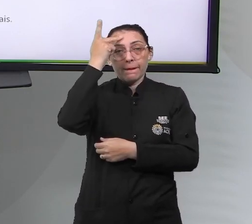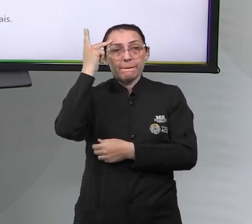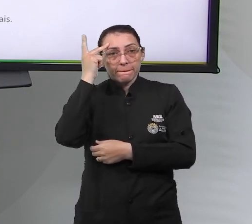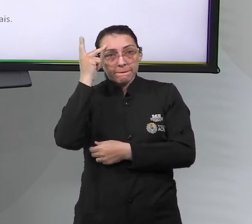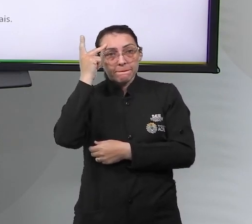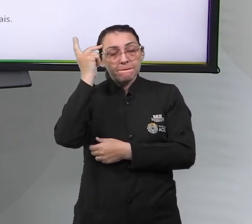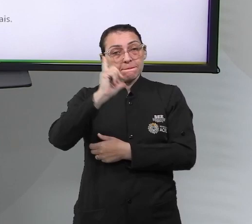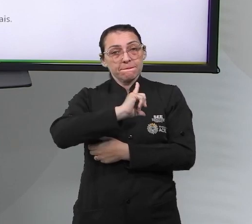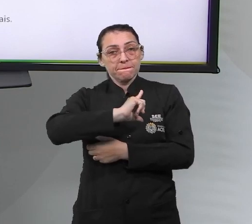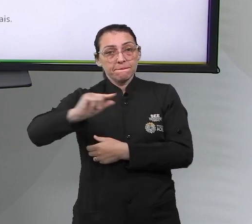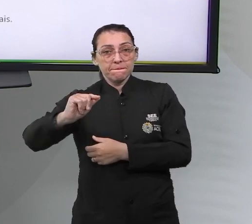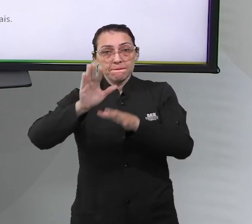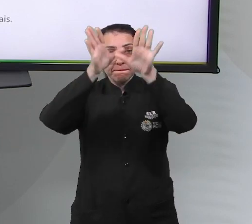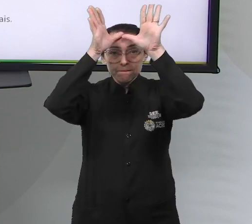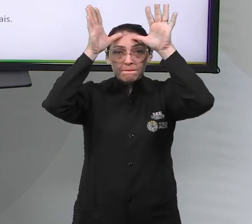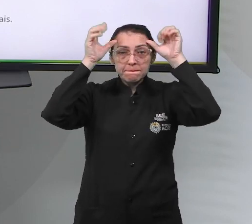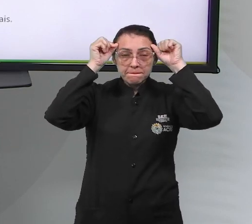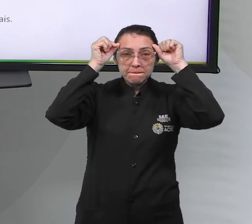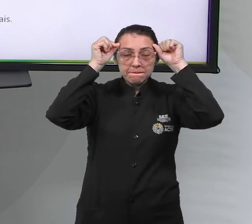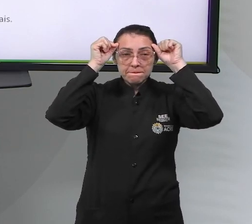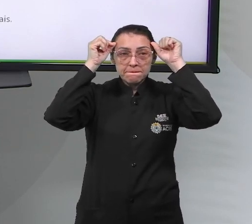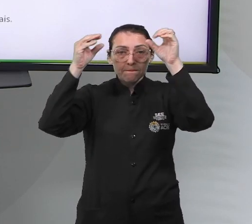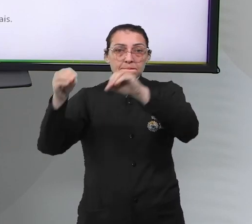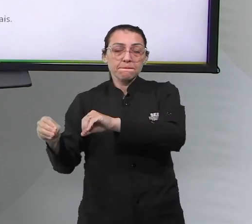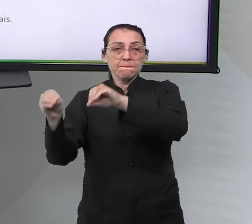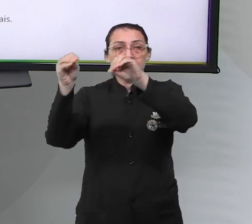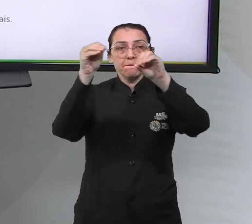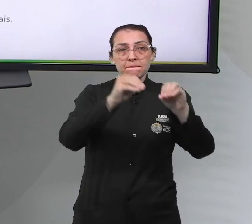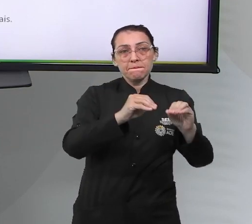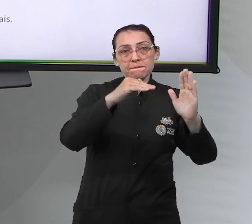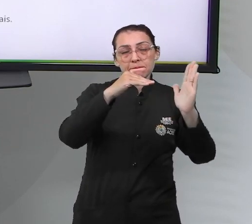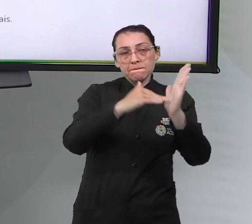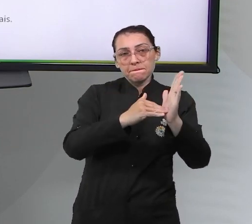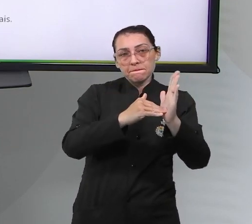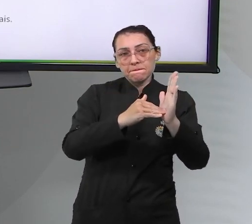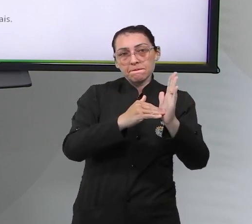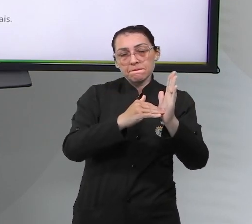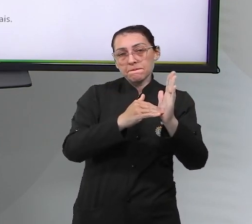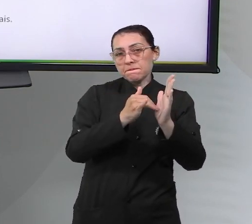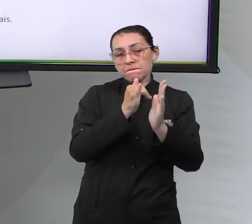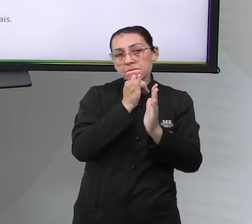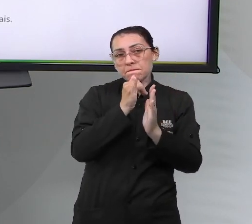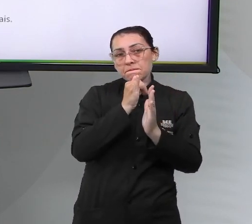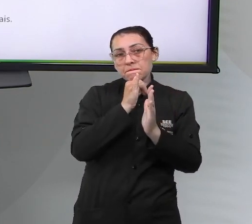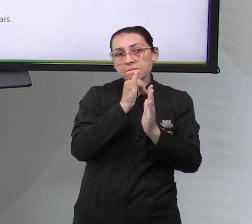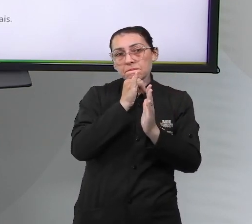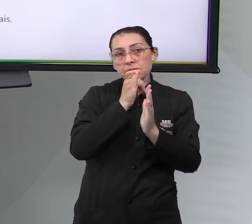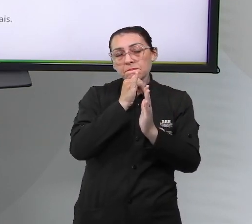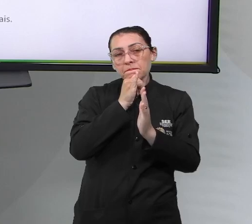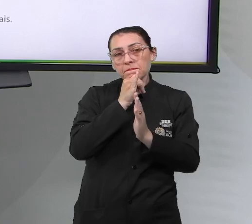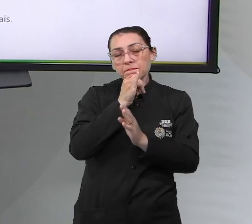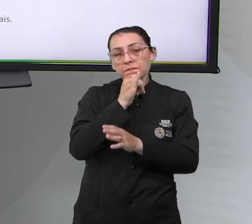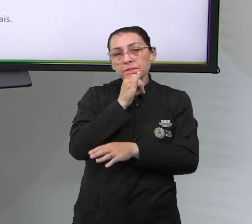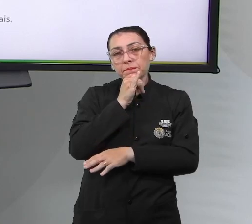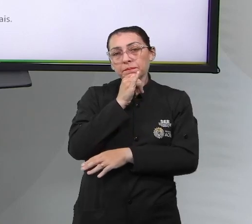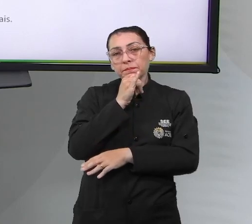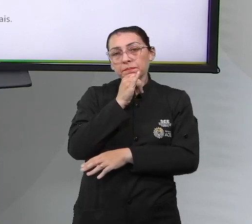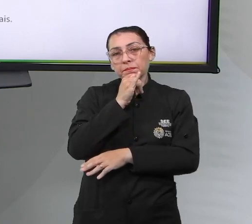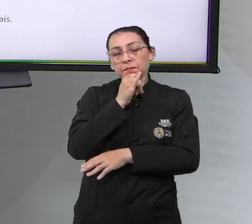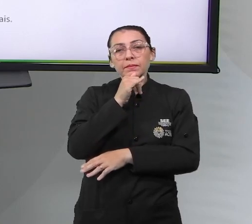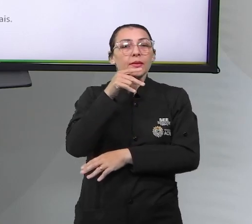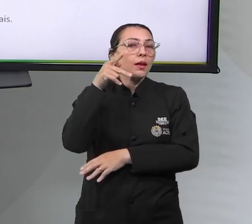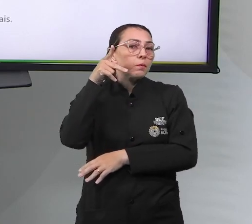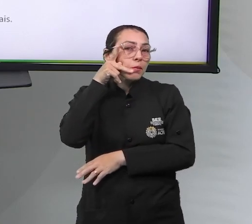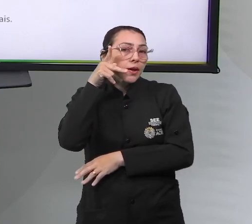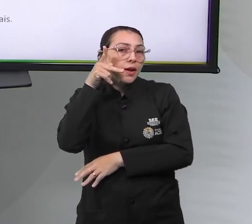que sai do Acre e se desloca até, por exemplo, a Paraíba, então